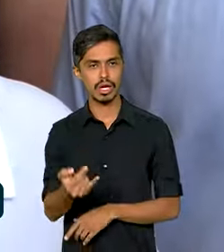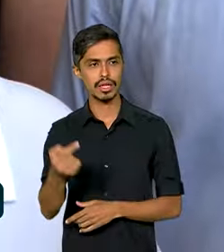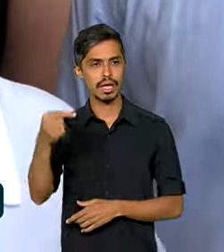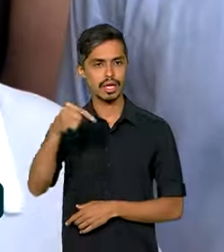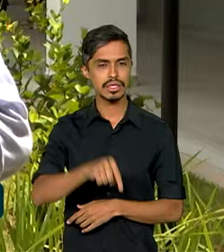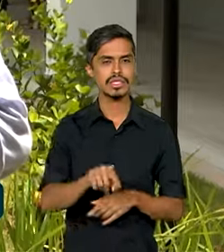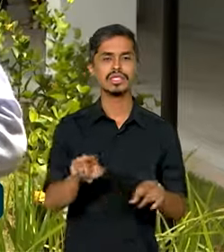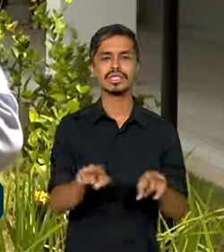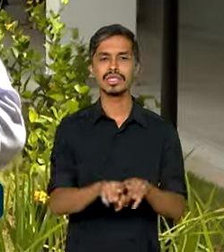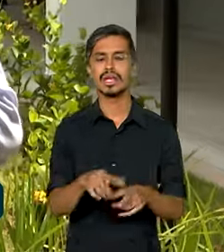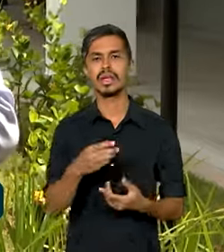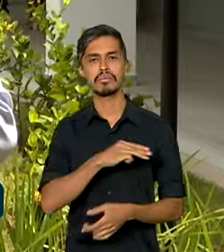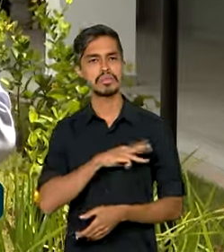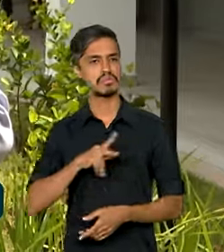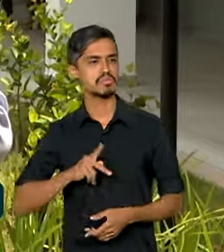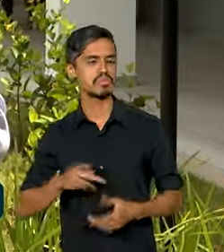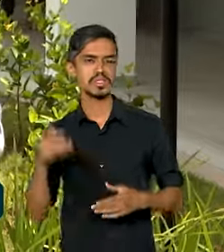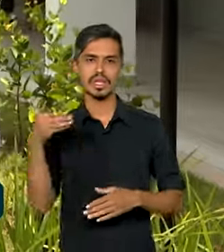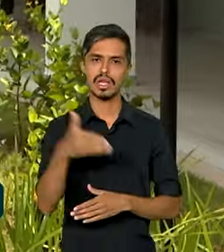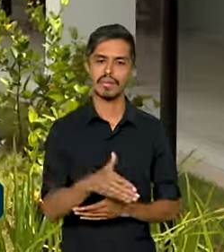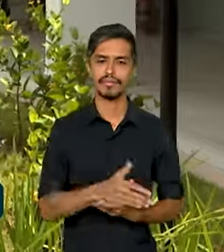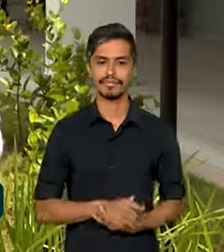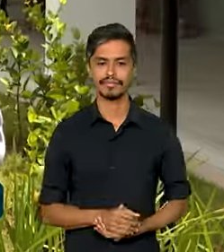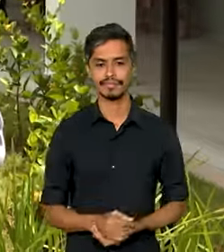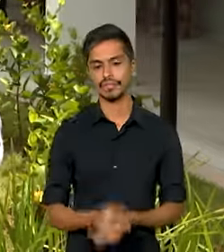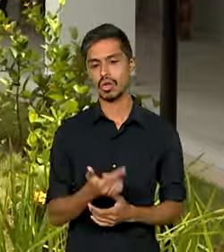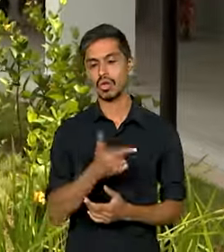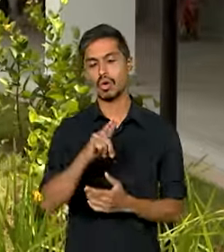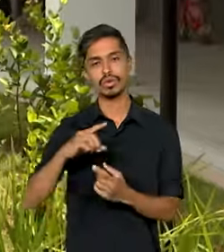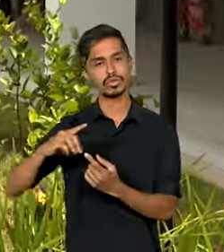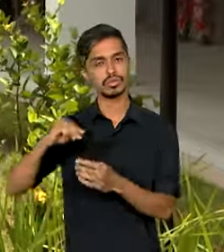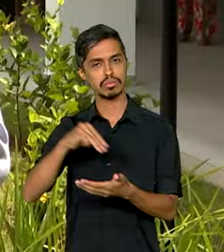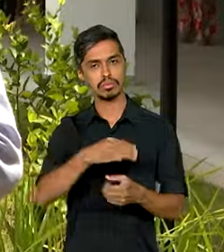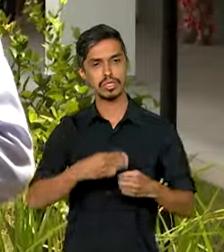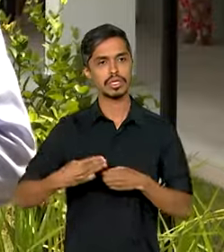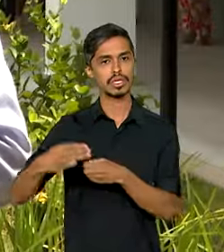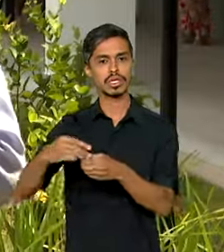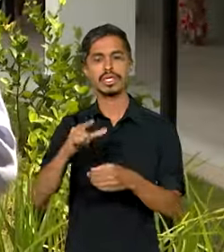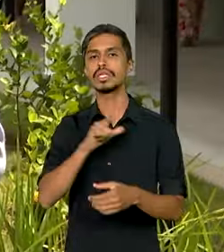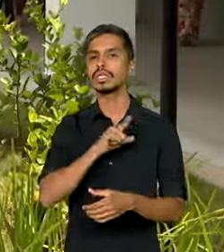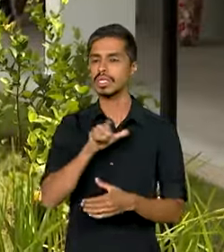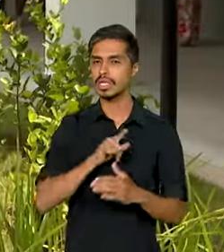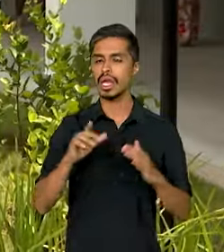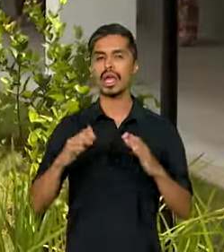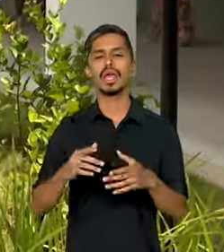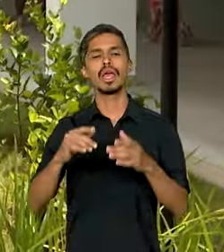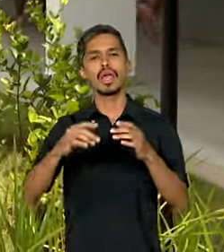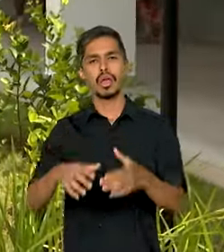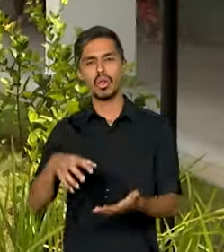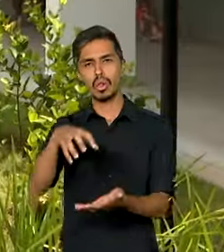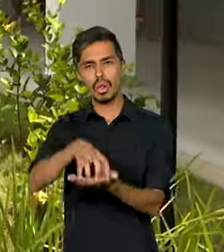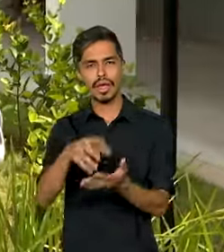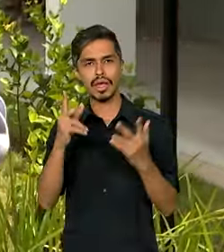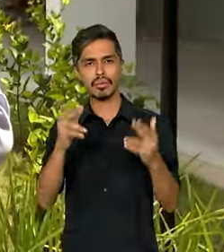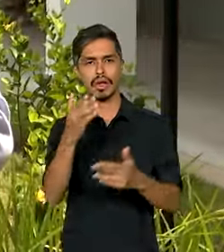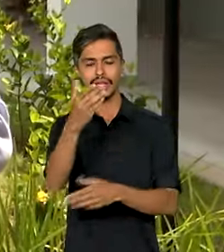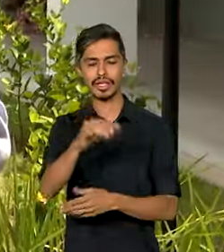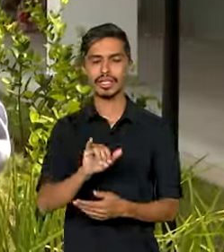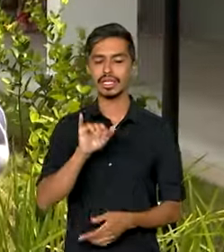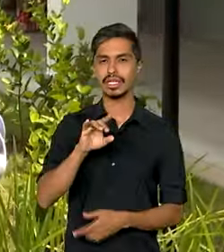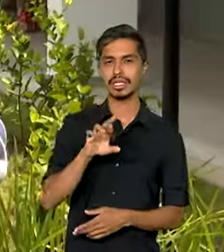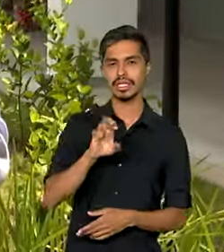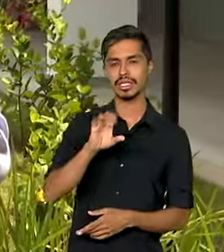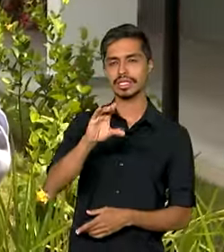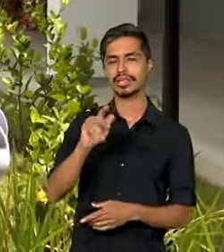Ministério Público outros três municípios do interior do Estado vão contar com unidades iguais a essa além de irec Feira de